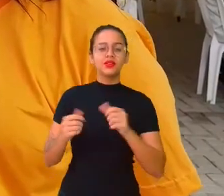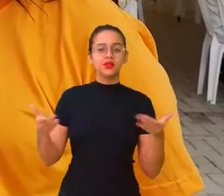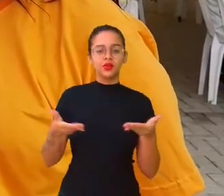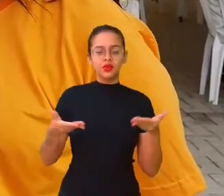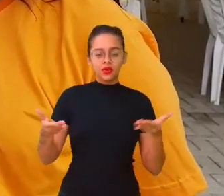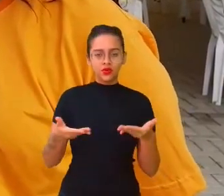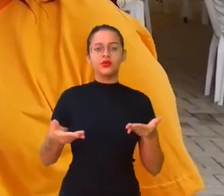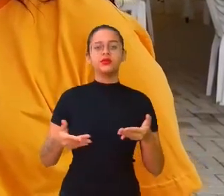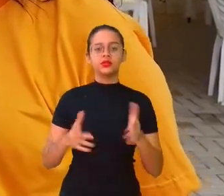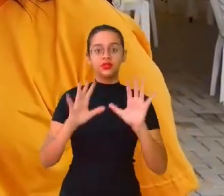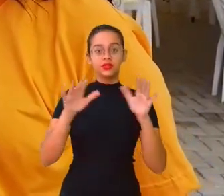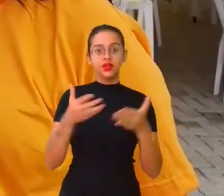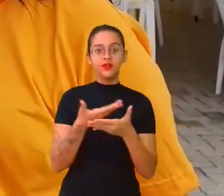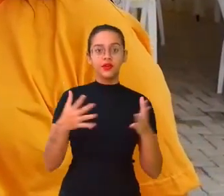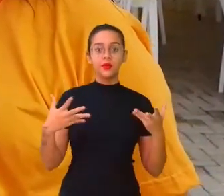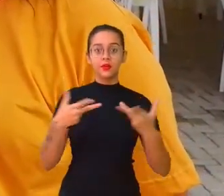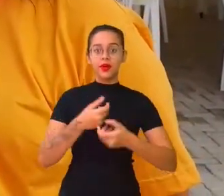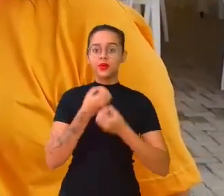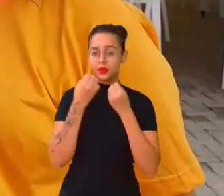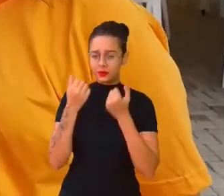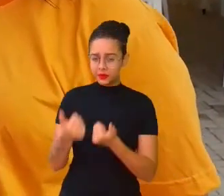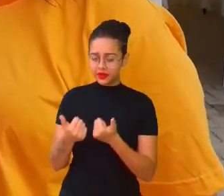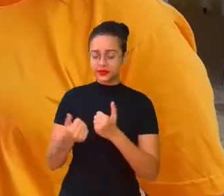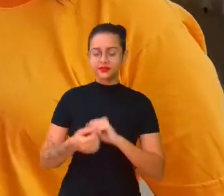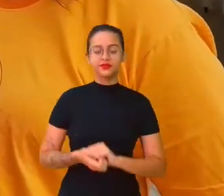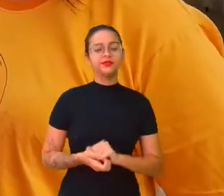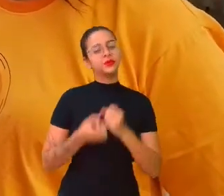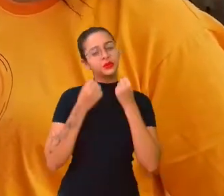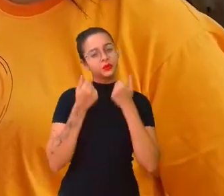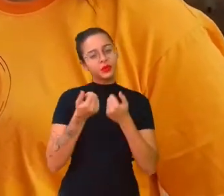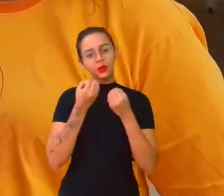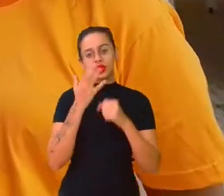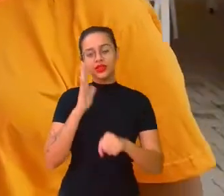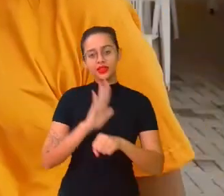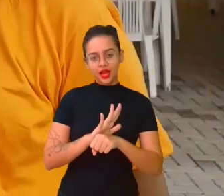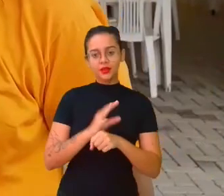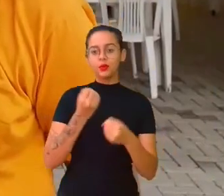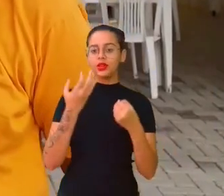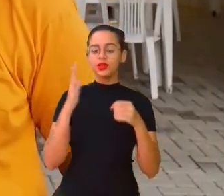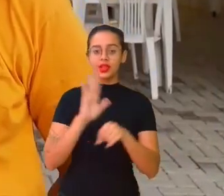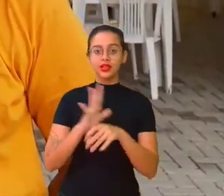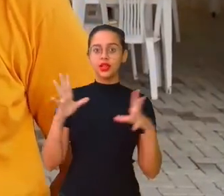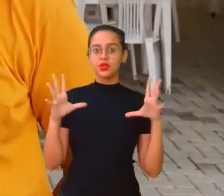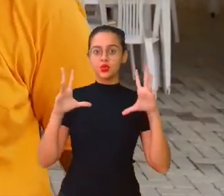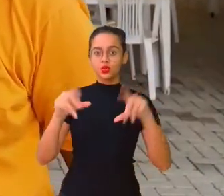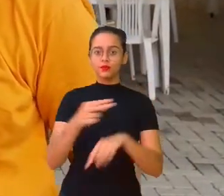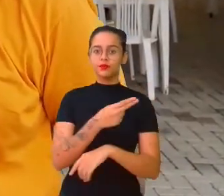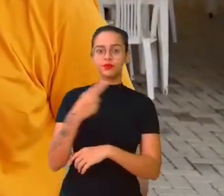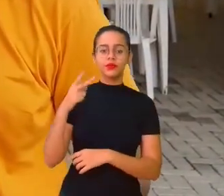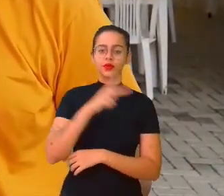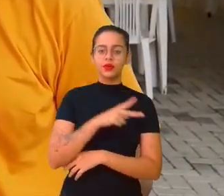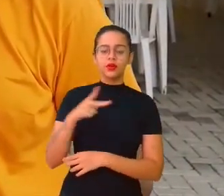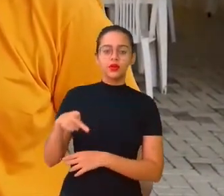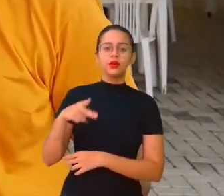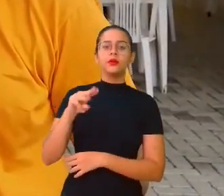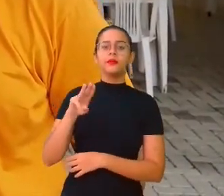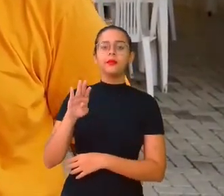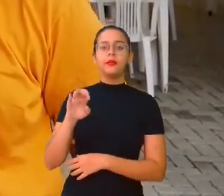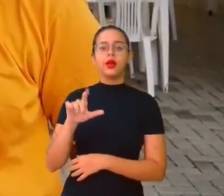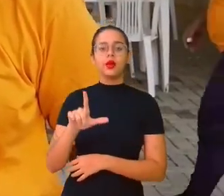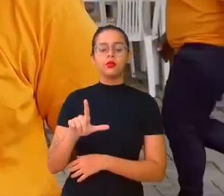aqui nesse evento maravilhoso. Tudo bem, professora? Tudo bem, boa tarde a todos. Meu nome é professora